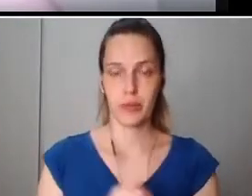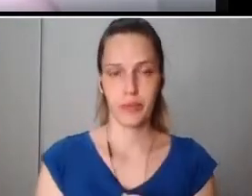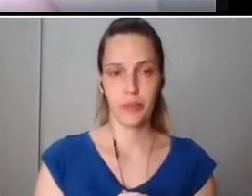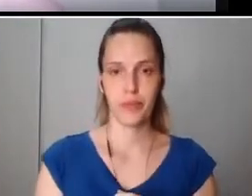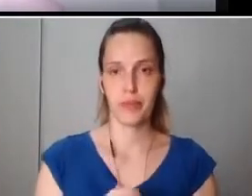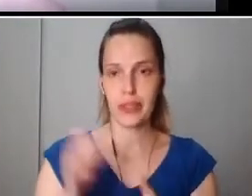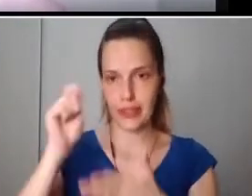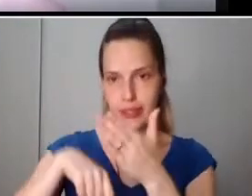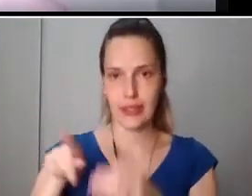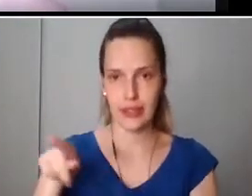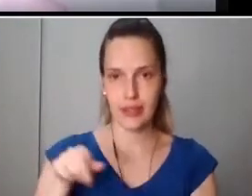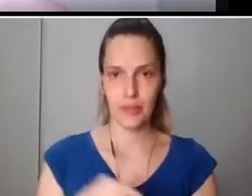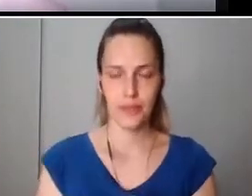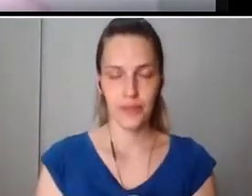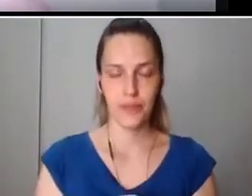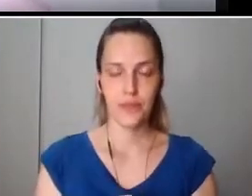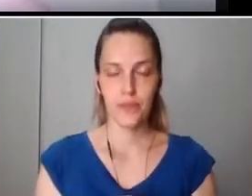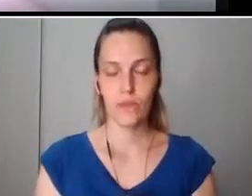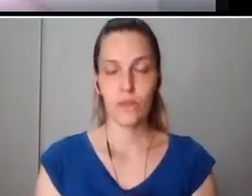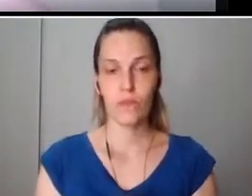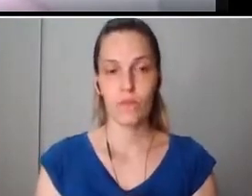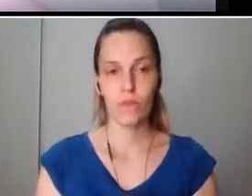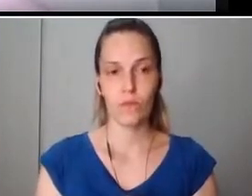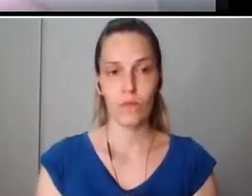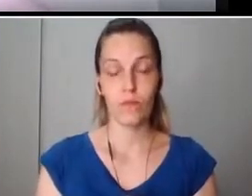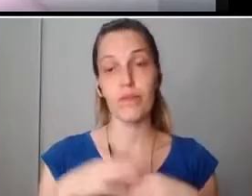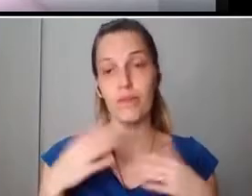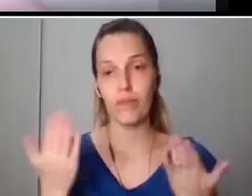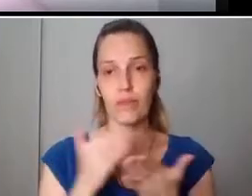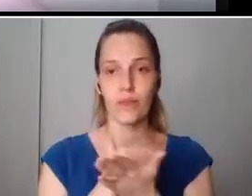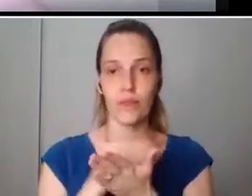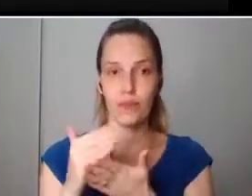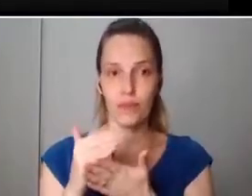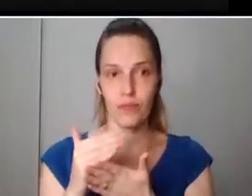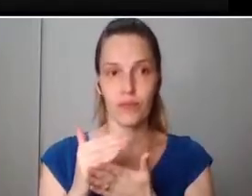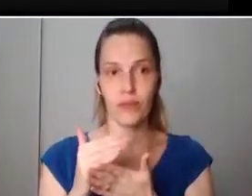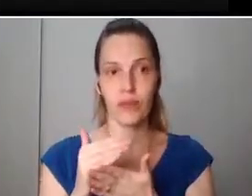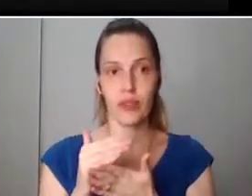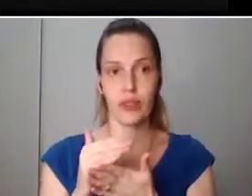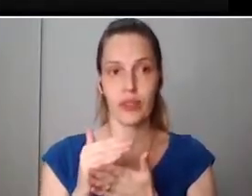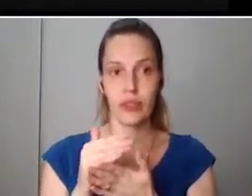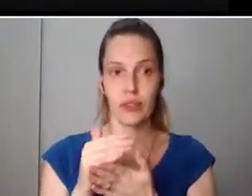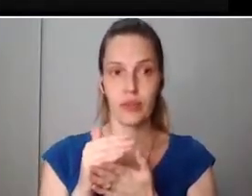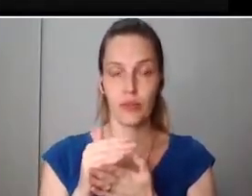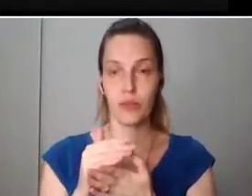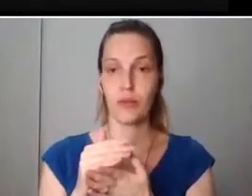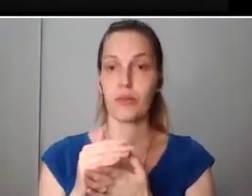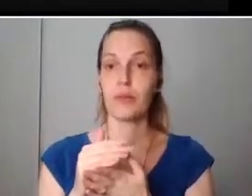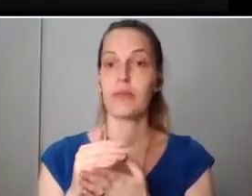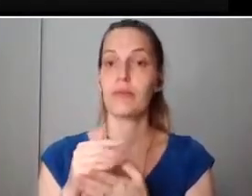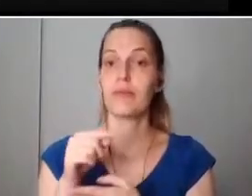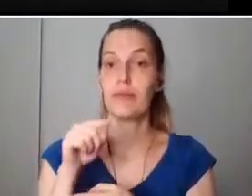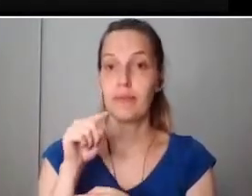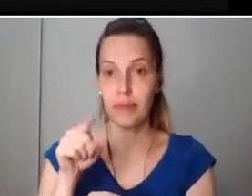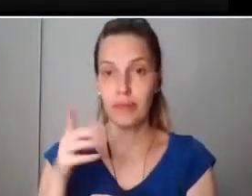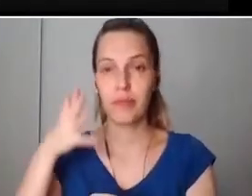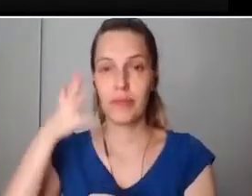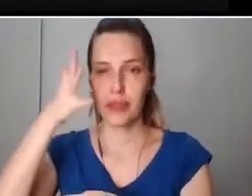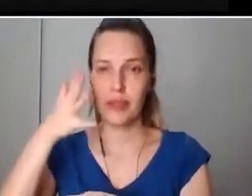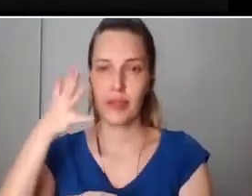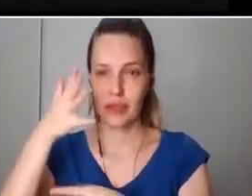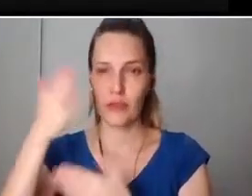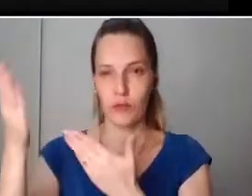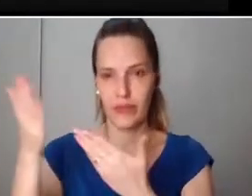Então, dando início às falas dos nossos pesquisadores convidados, eu tenho o grande prazer, a